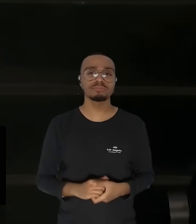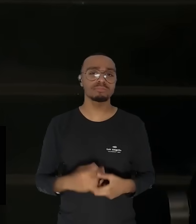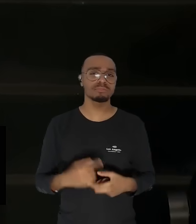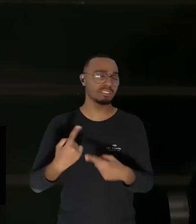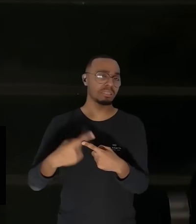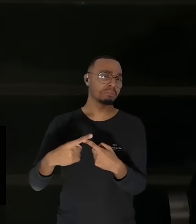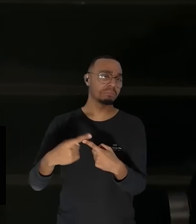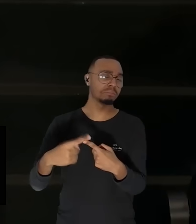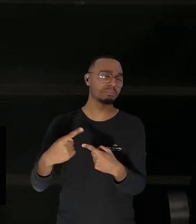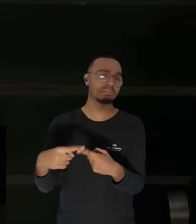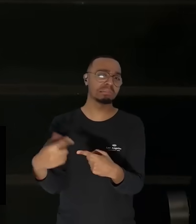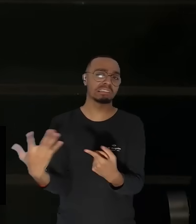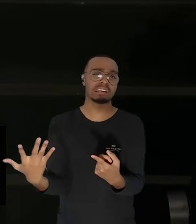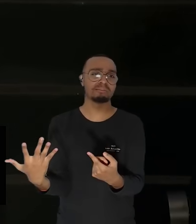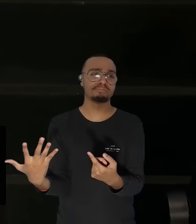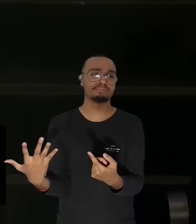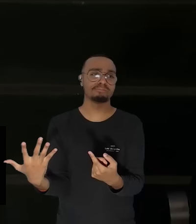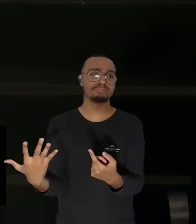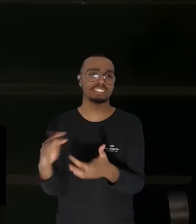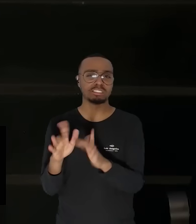com você até o final dos tempos?